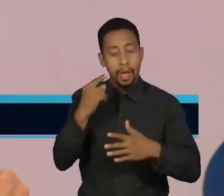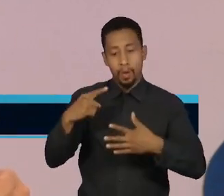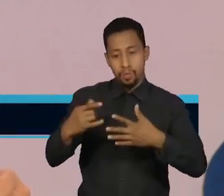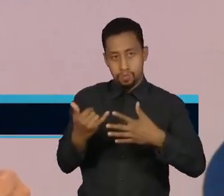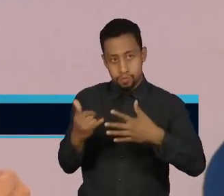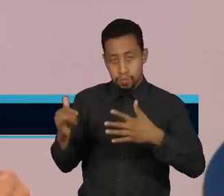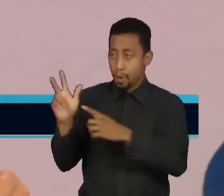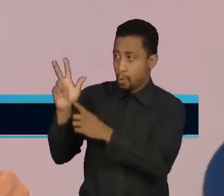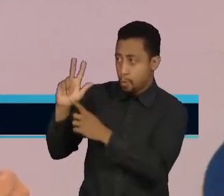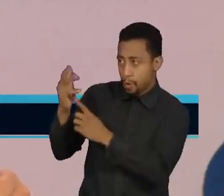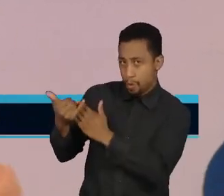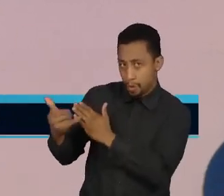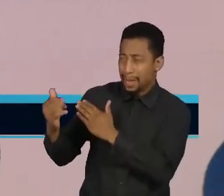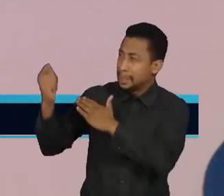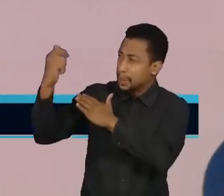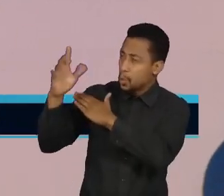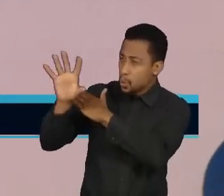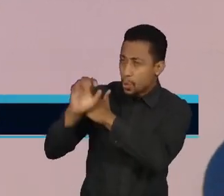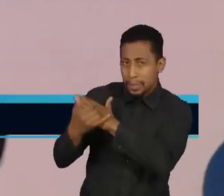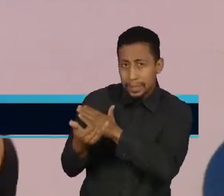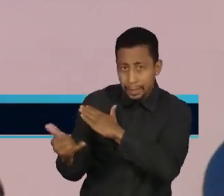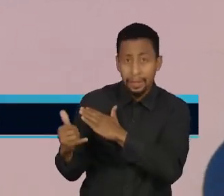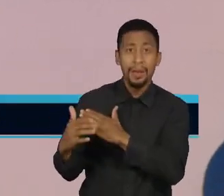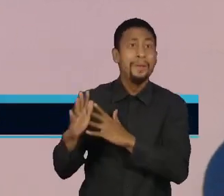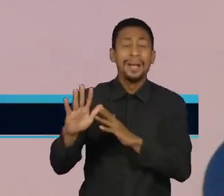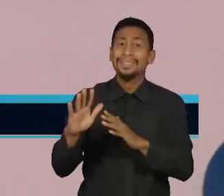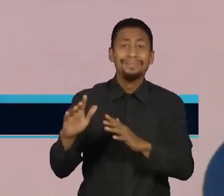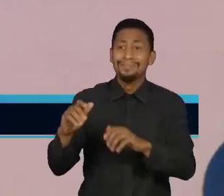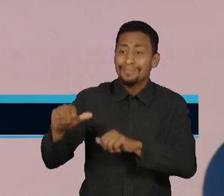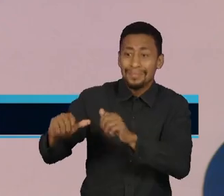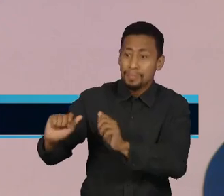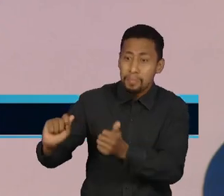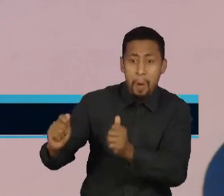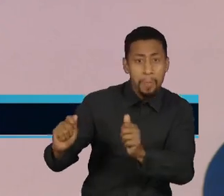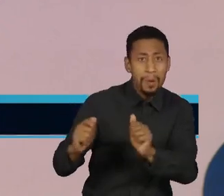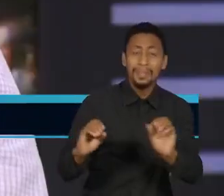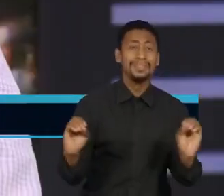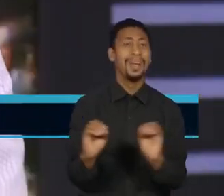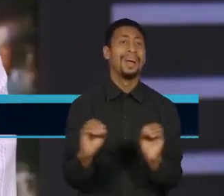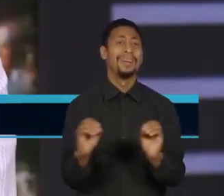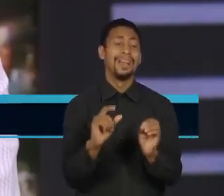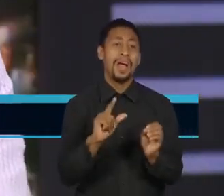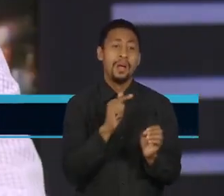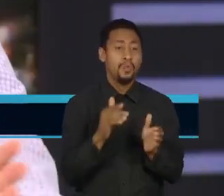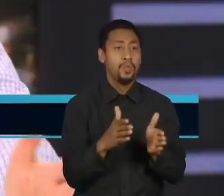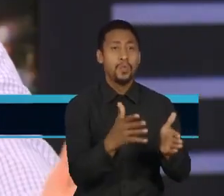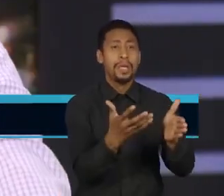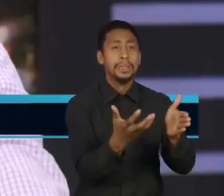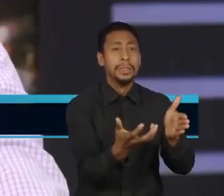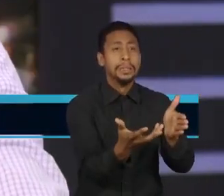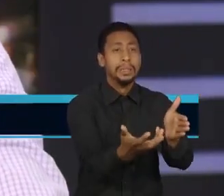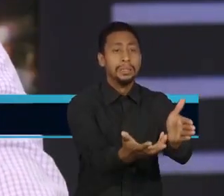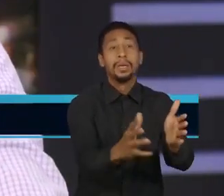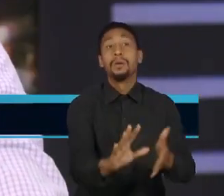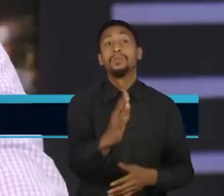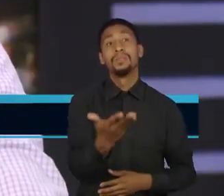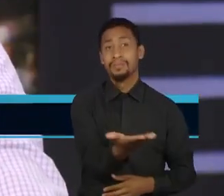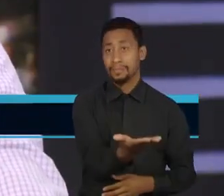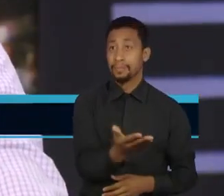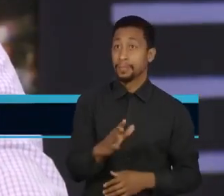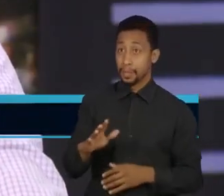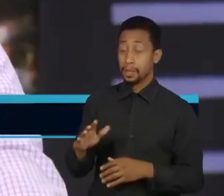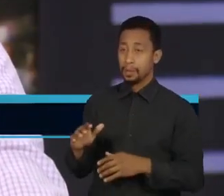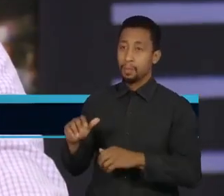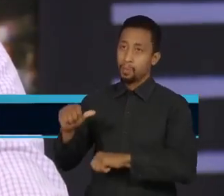as reações, as consequências, a falta de análise dos riscos ambientais. Quer dizer, para você fazer a transição para uma matriz